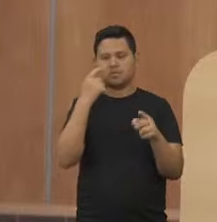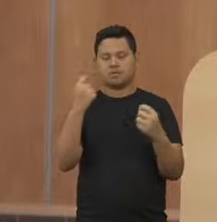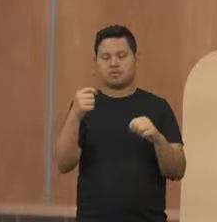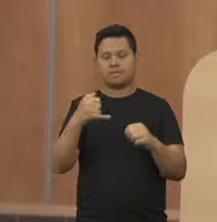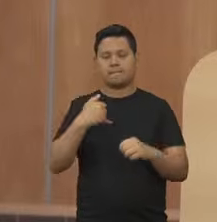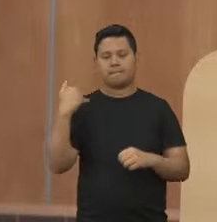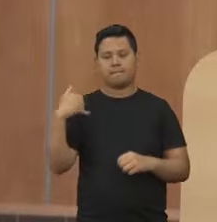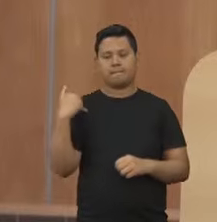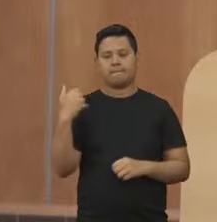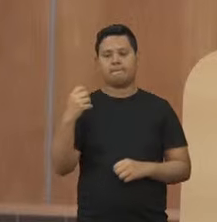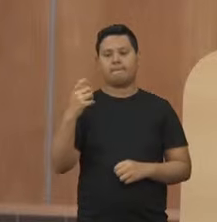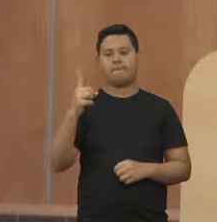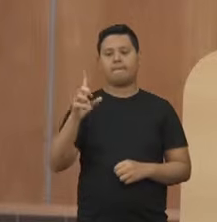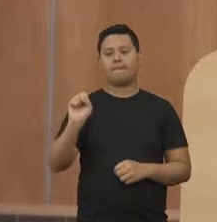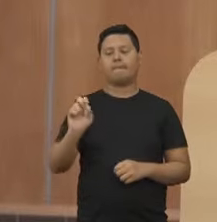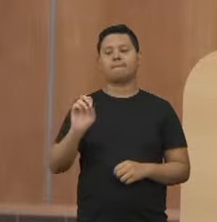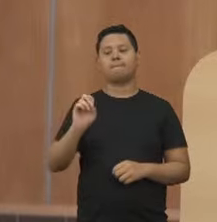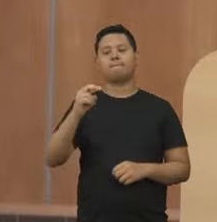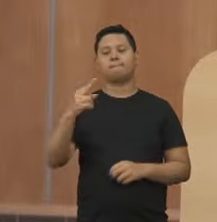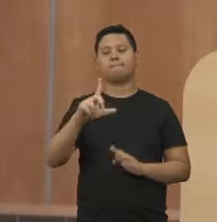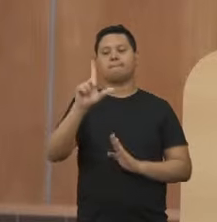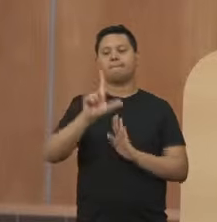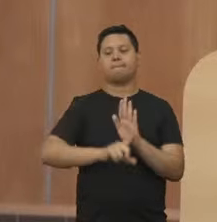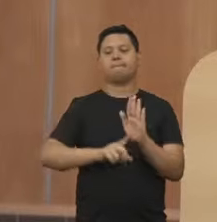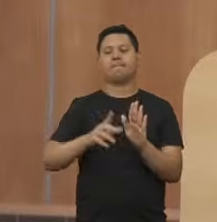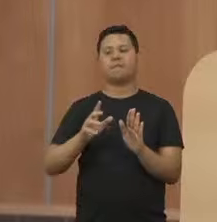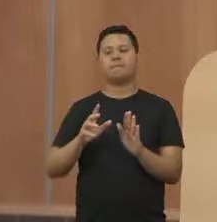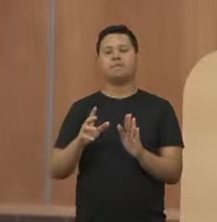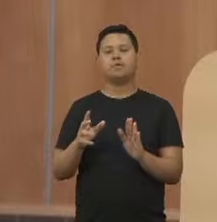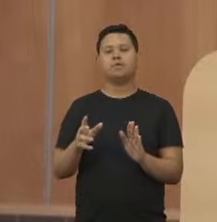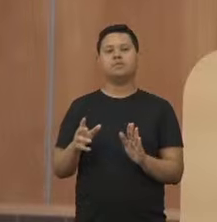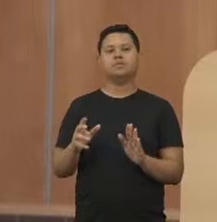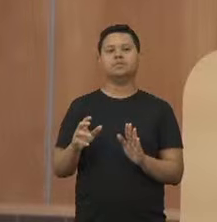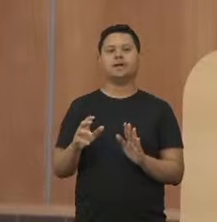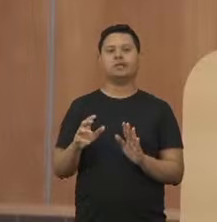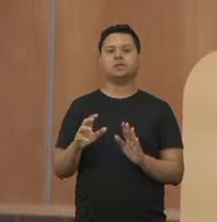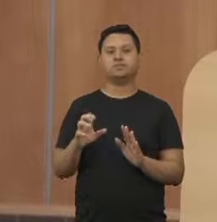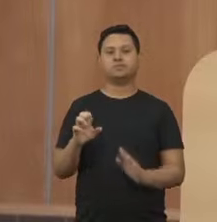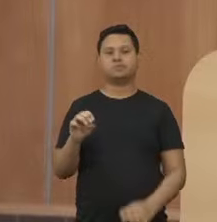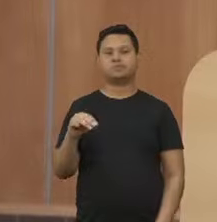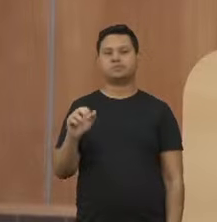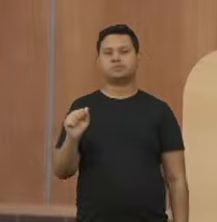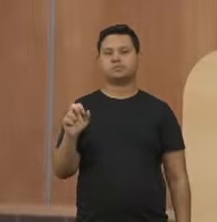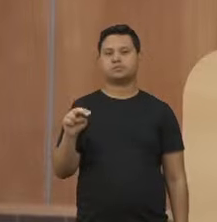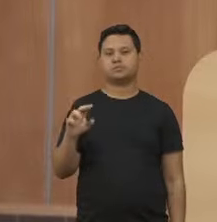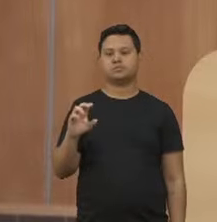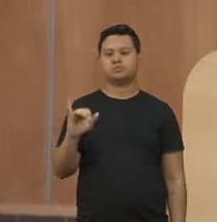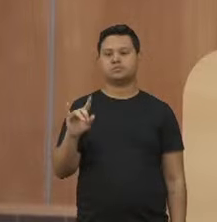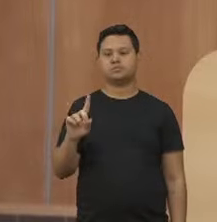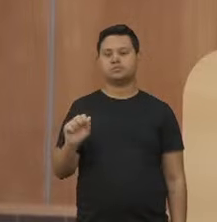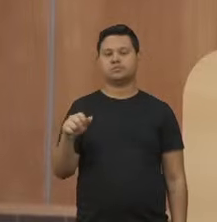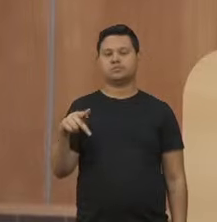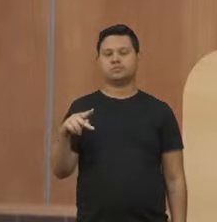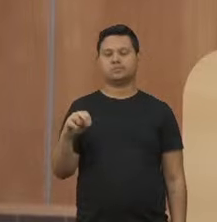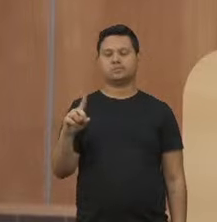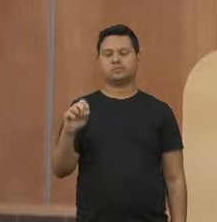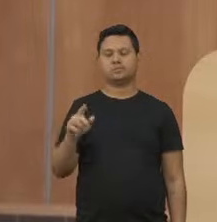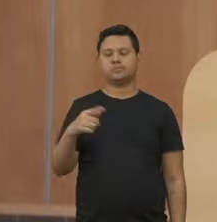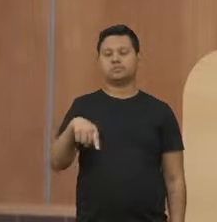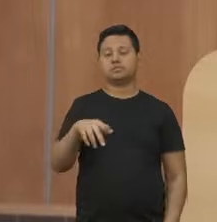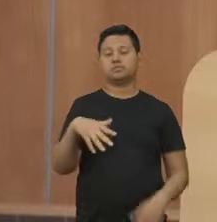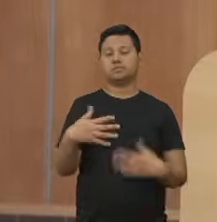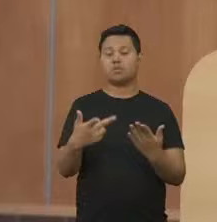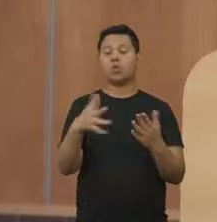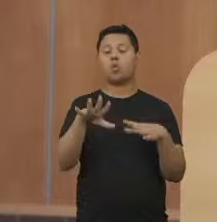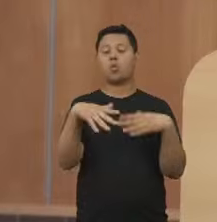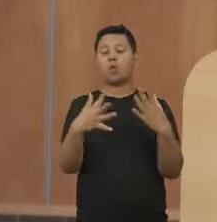de 18 anos ou legalmente emancipado. Então, existem algumas regras aí. E, nesse caso, quais famílias